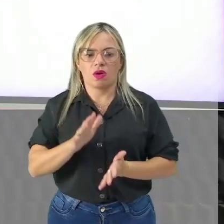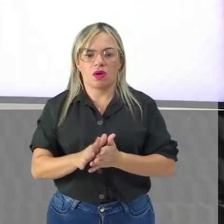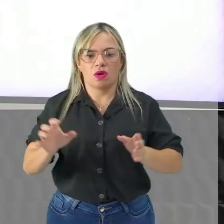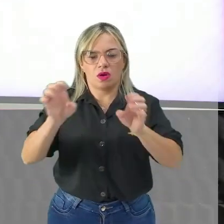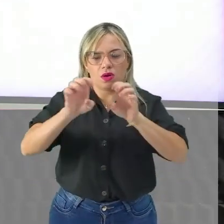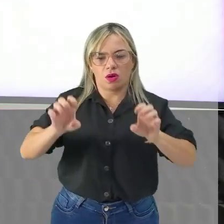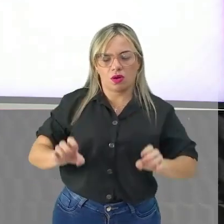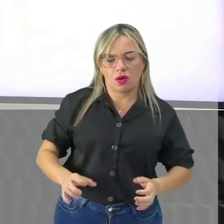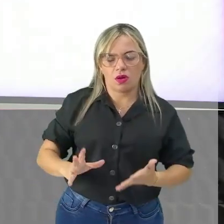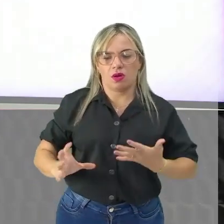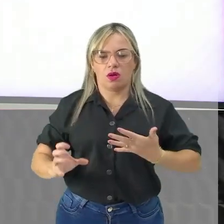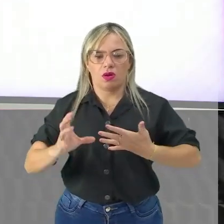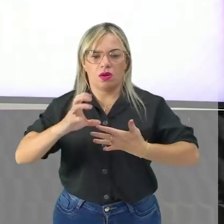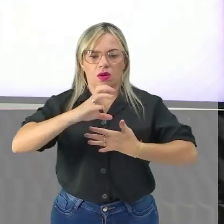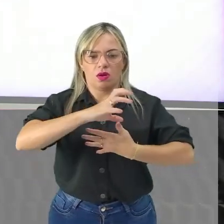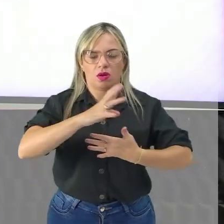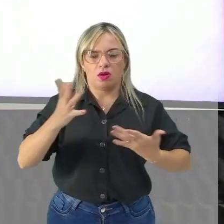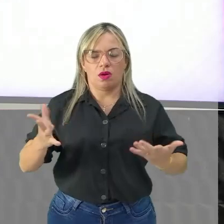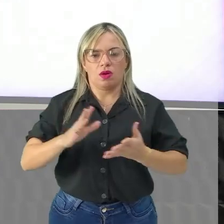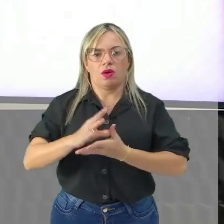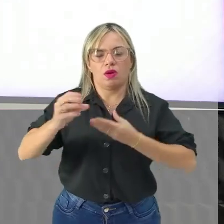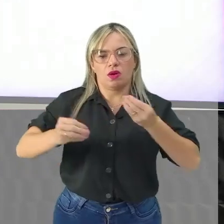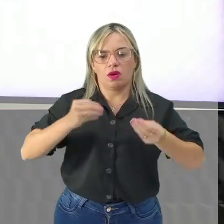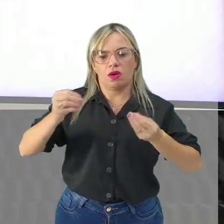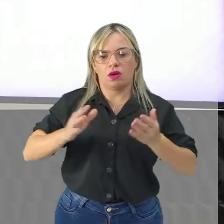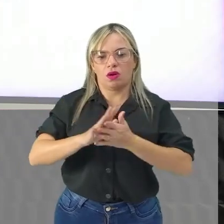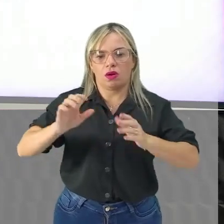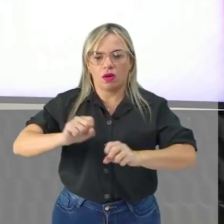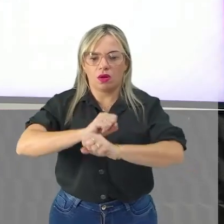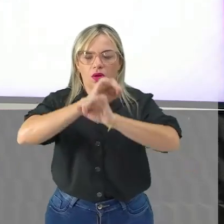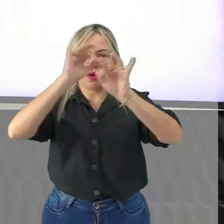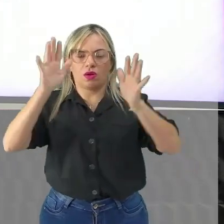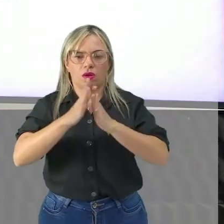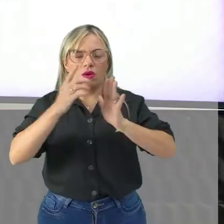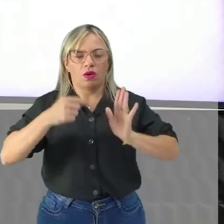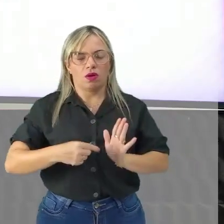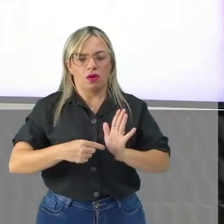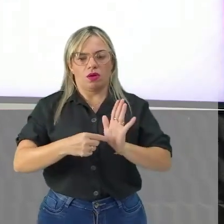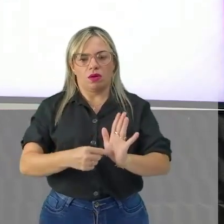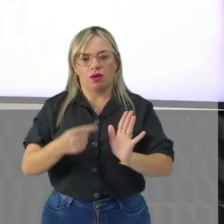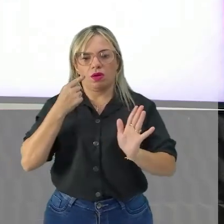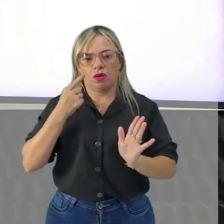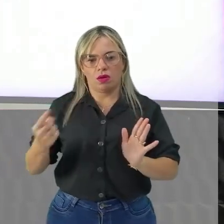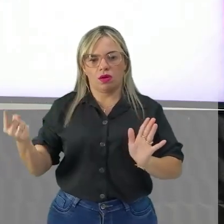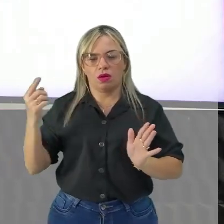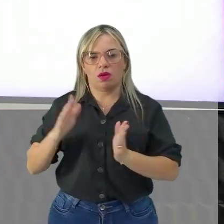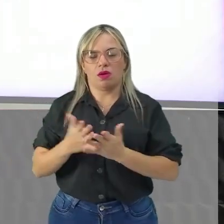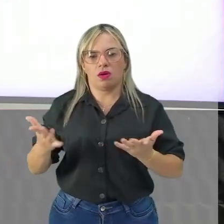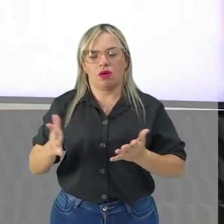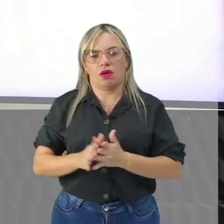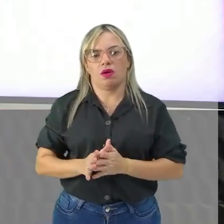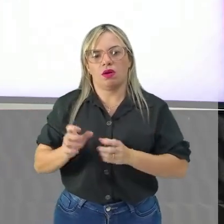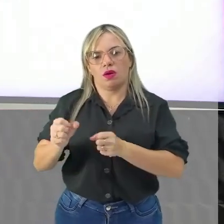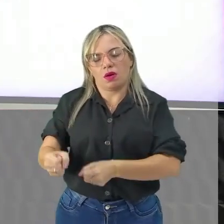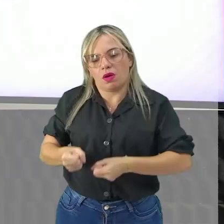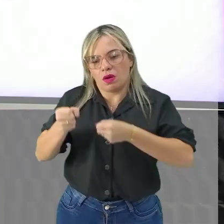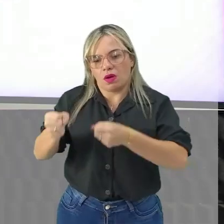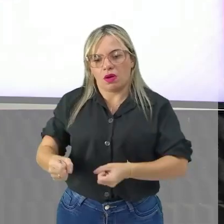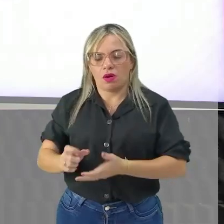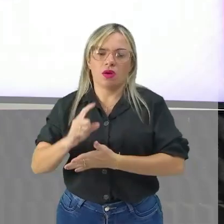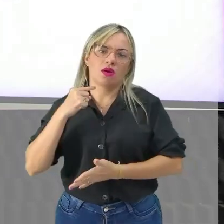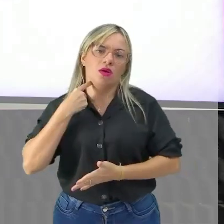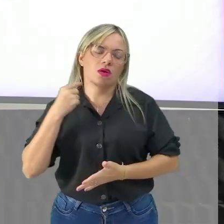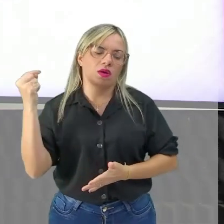das cadeias alimentares, como evidenciado no esquema a seguir. Então, o garimpo vai lá, contamina a água,